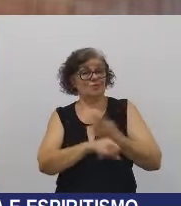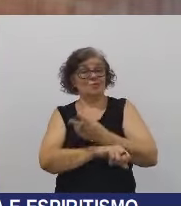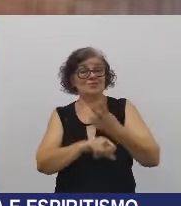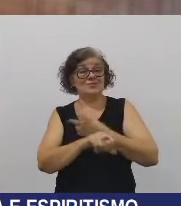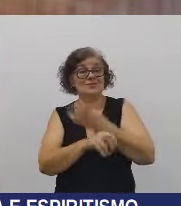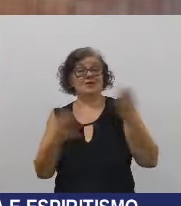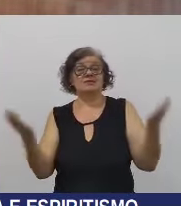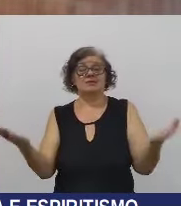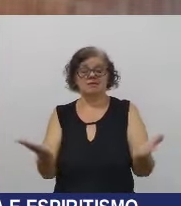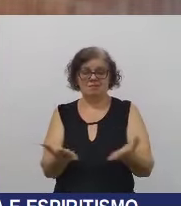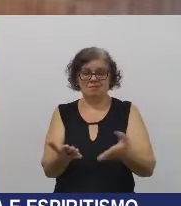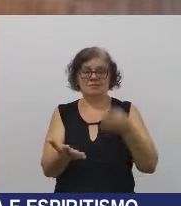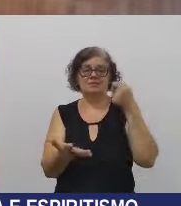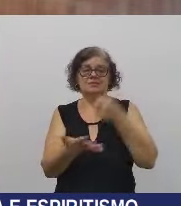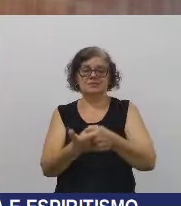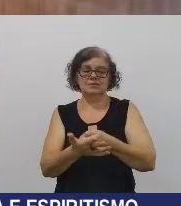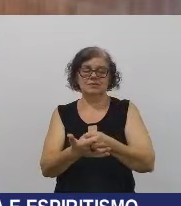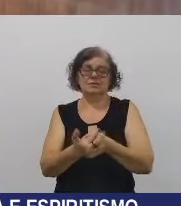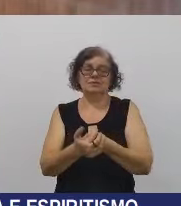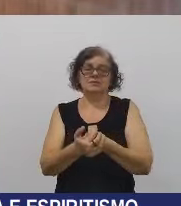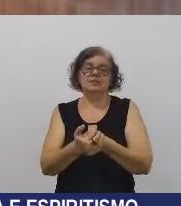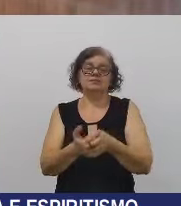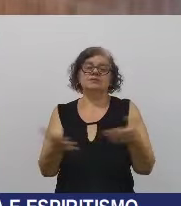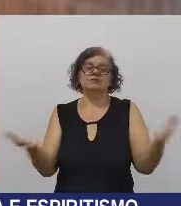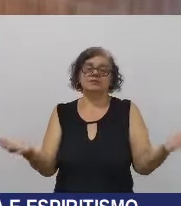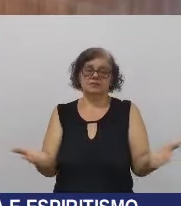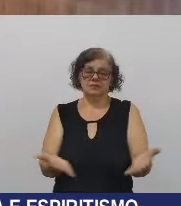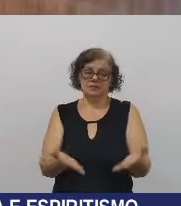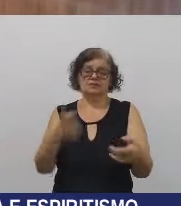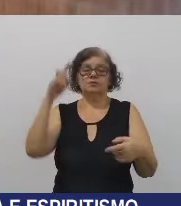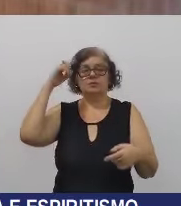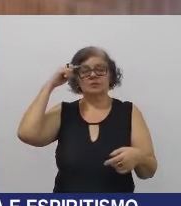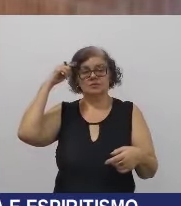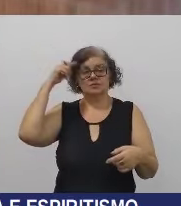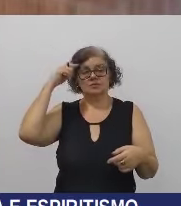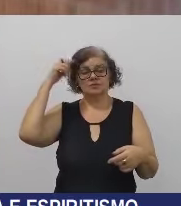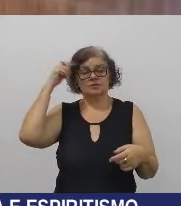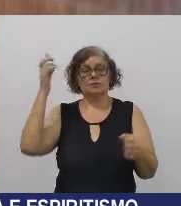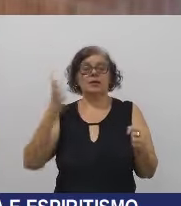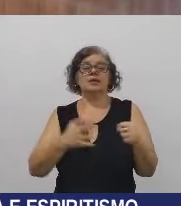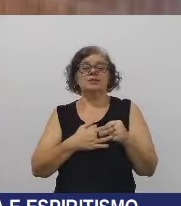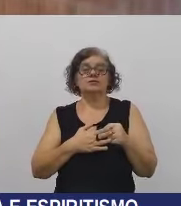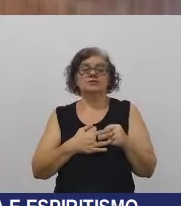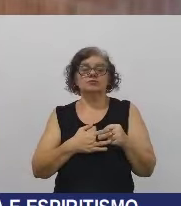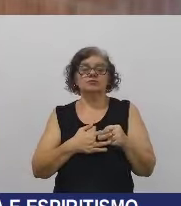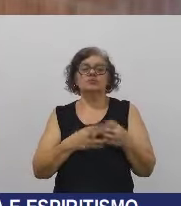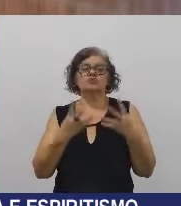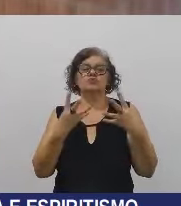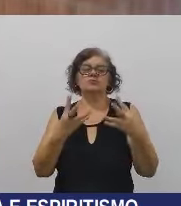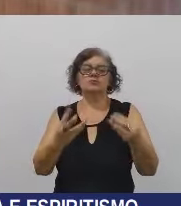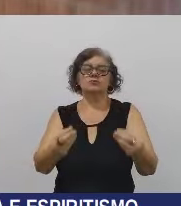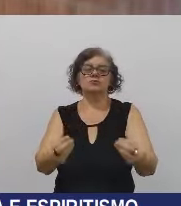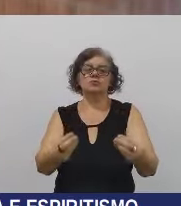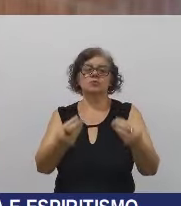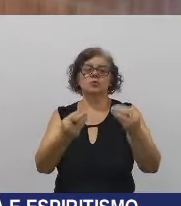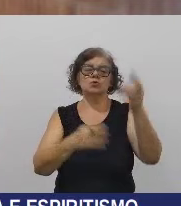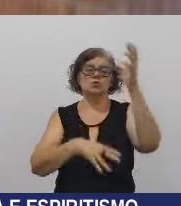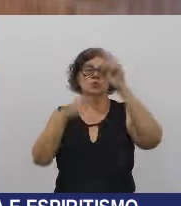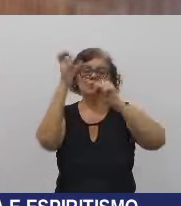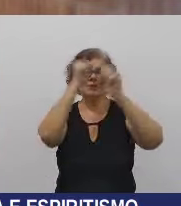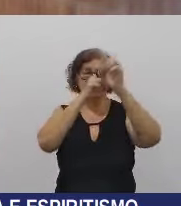pagando. Que este momento de pensamento, de reflexão, seja de